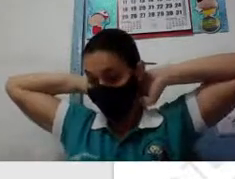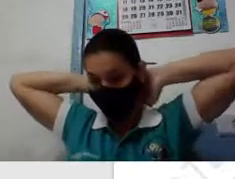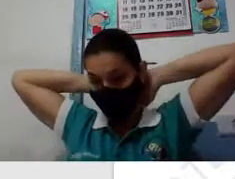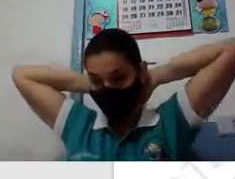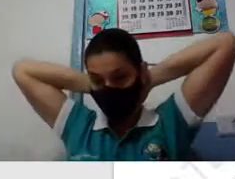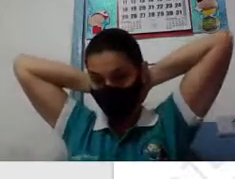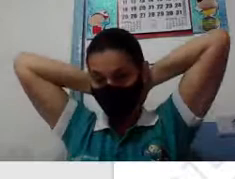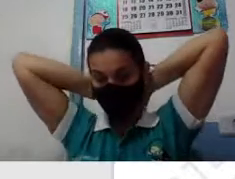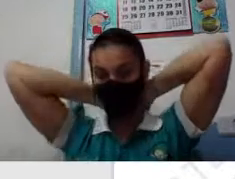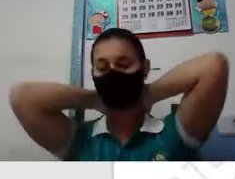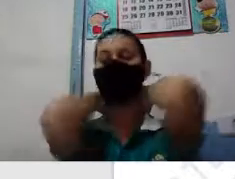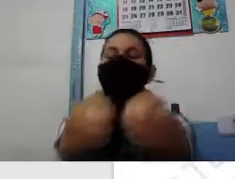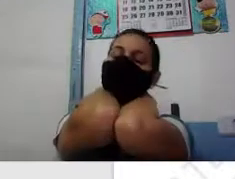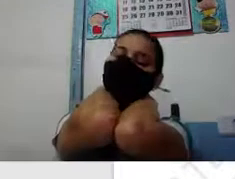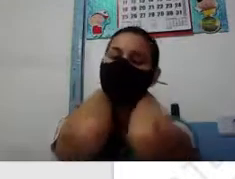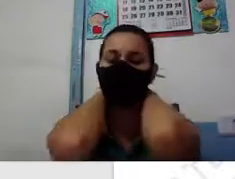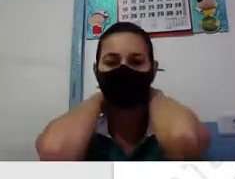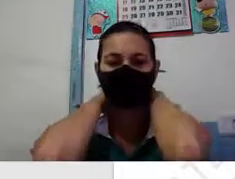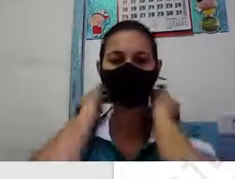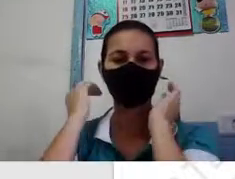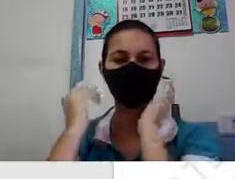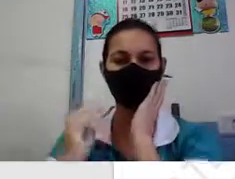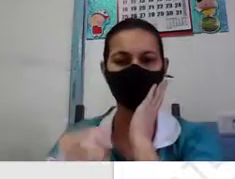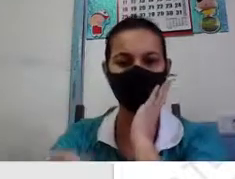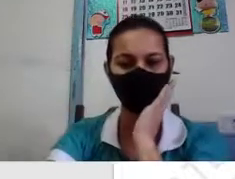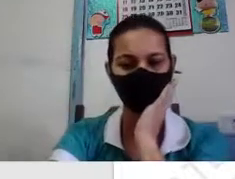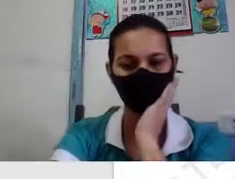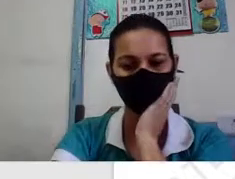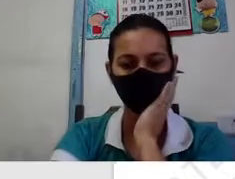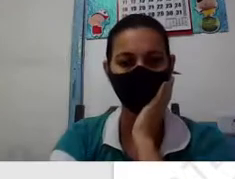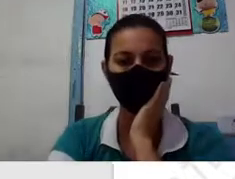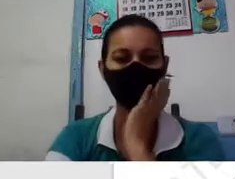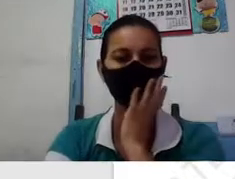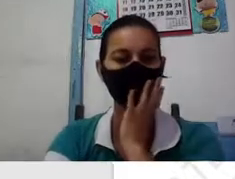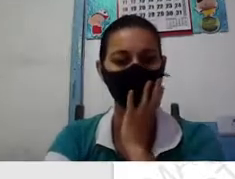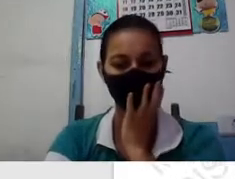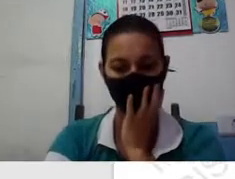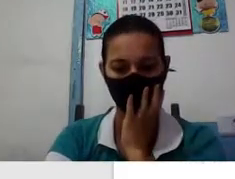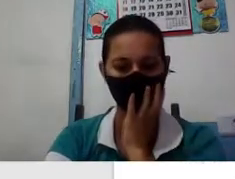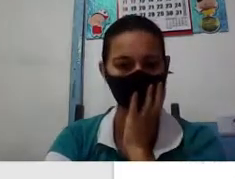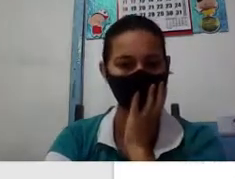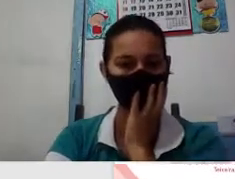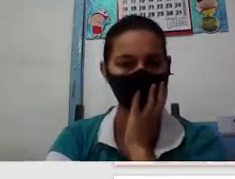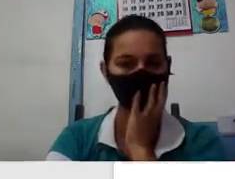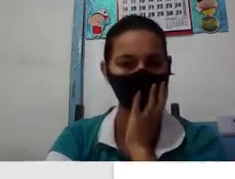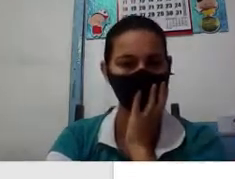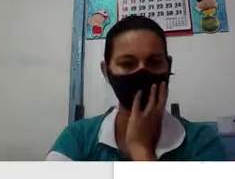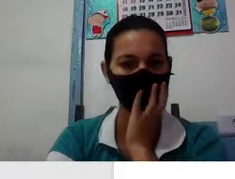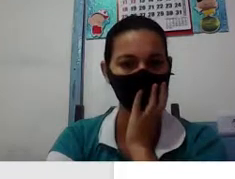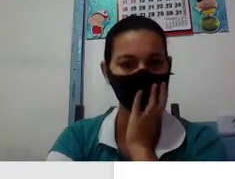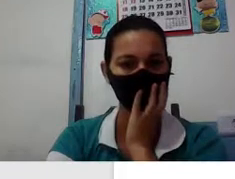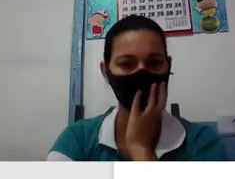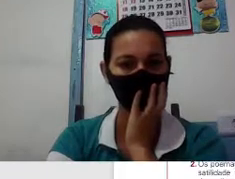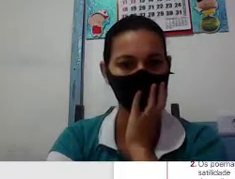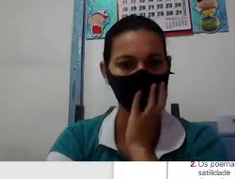e do conhecimento, da lógica, da razão, e retomava a cultura clássica grego-romana. A América do